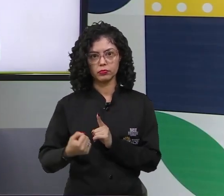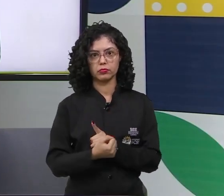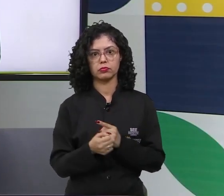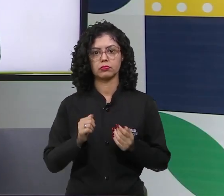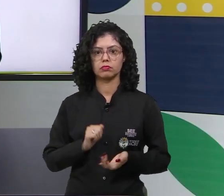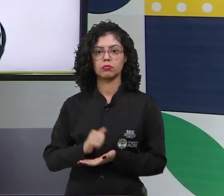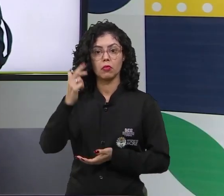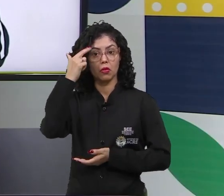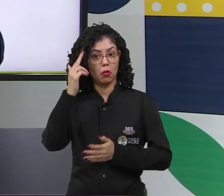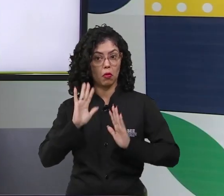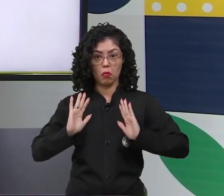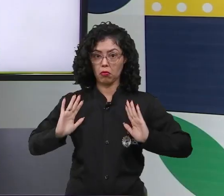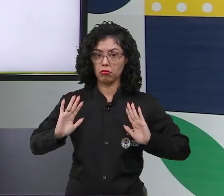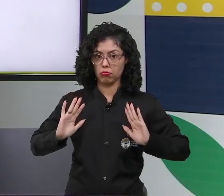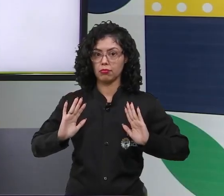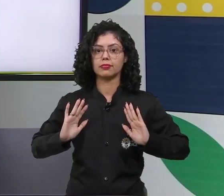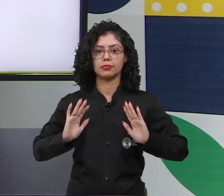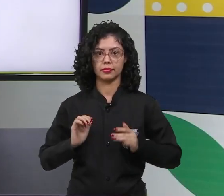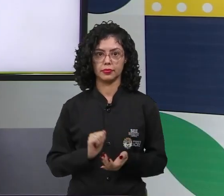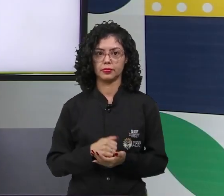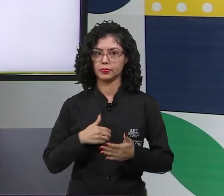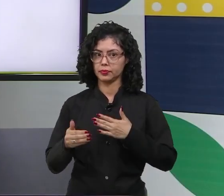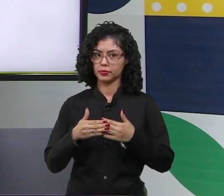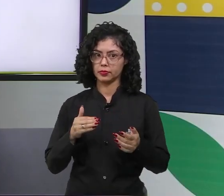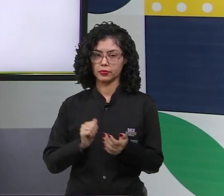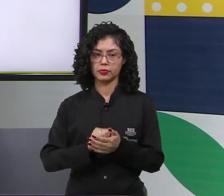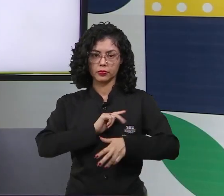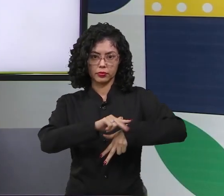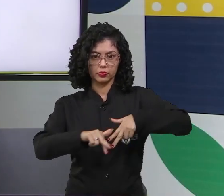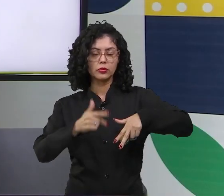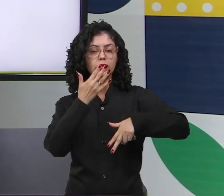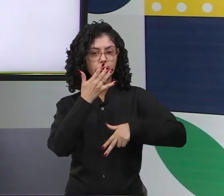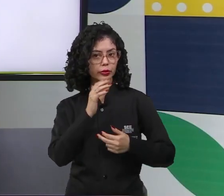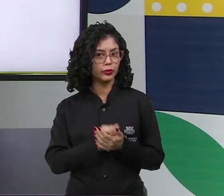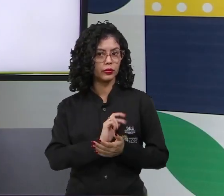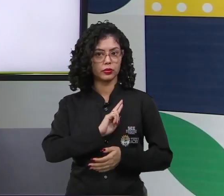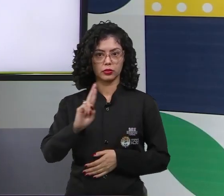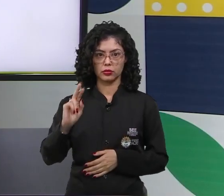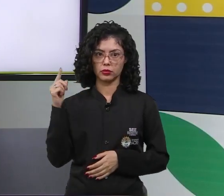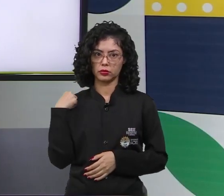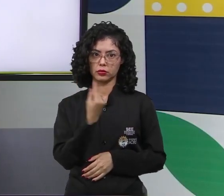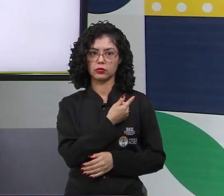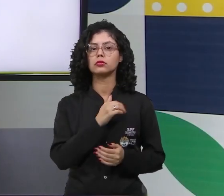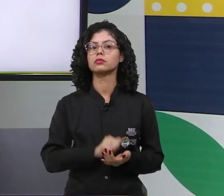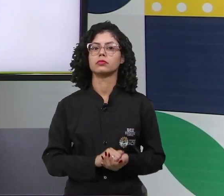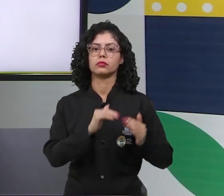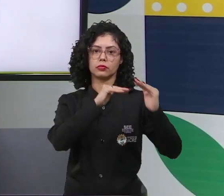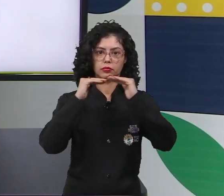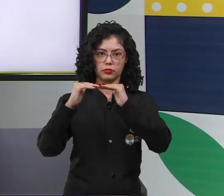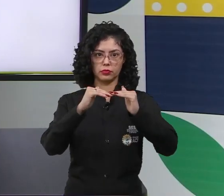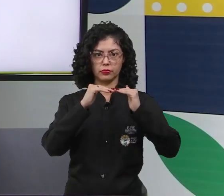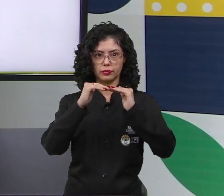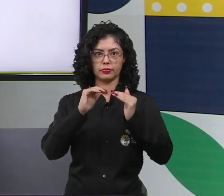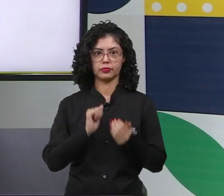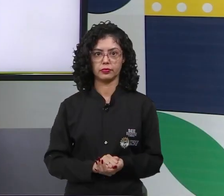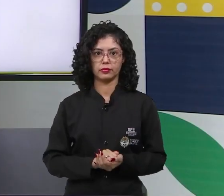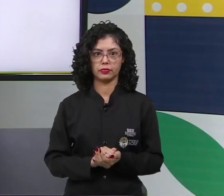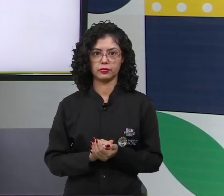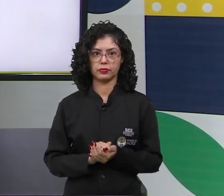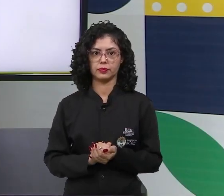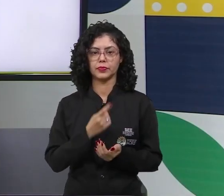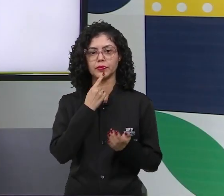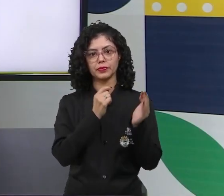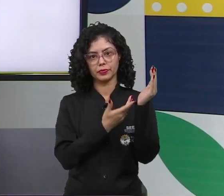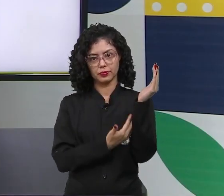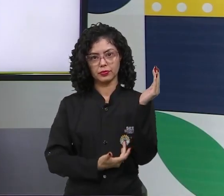que isso é normal. Independente de raça, cor ou religião, nós somos todos iguais. Nosso sangue é